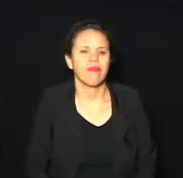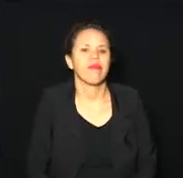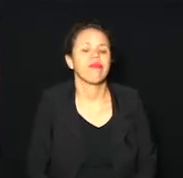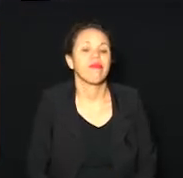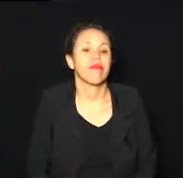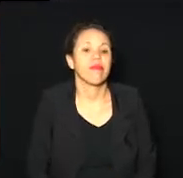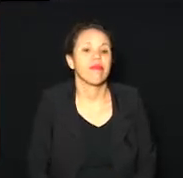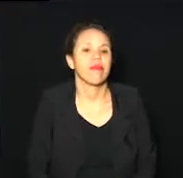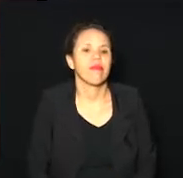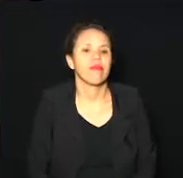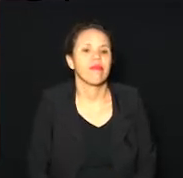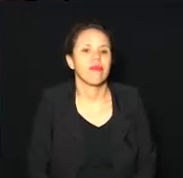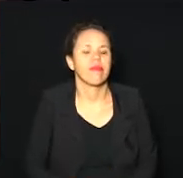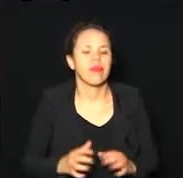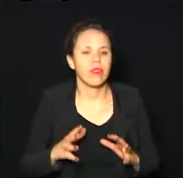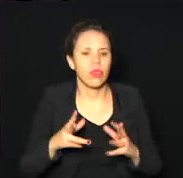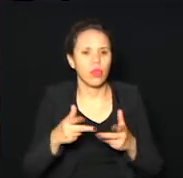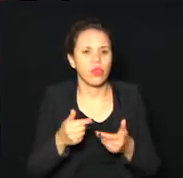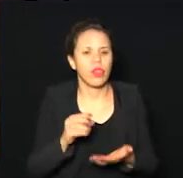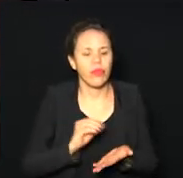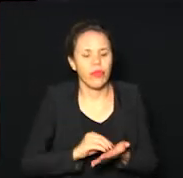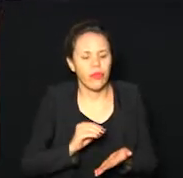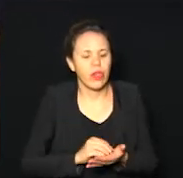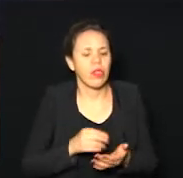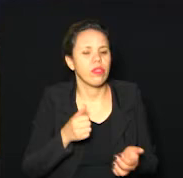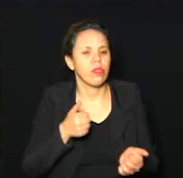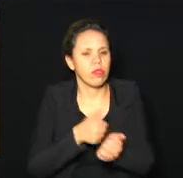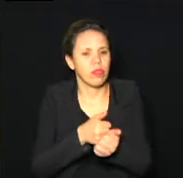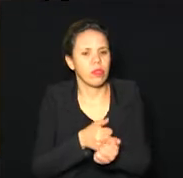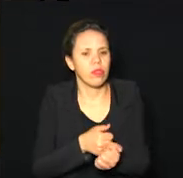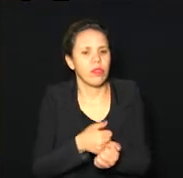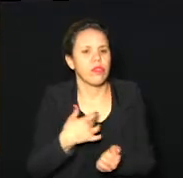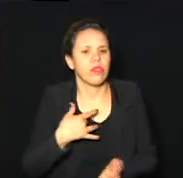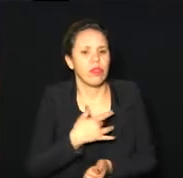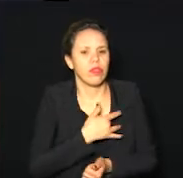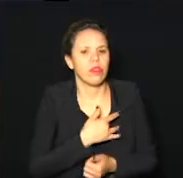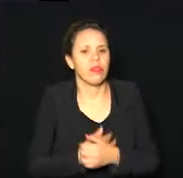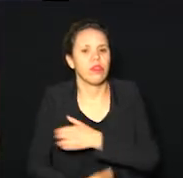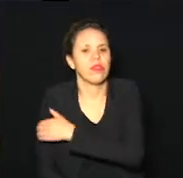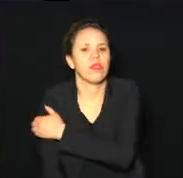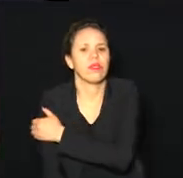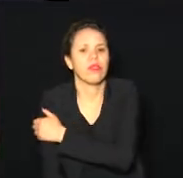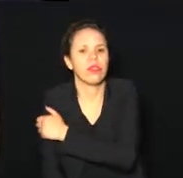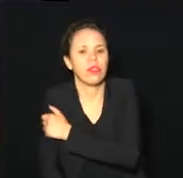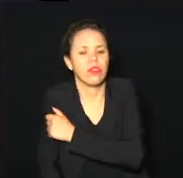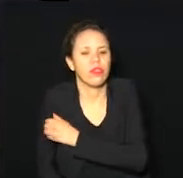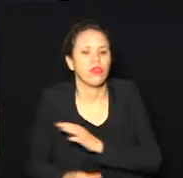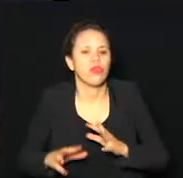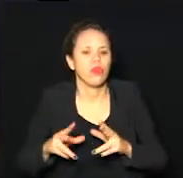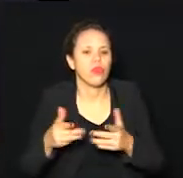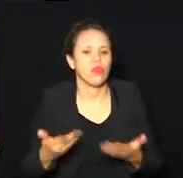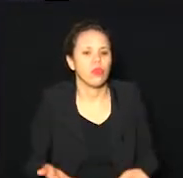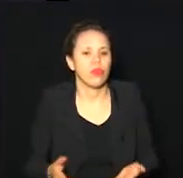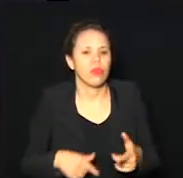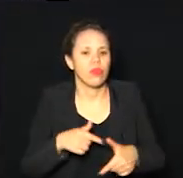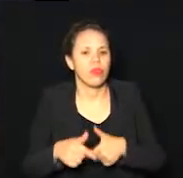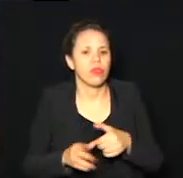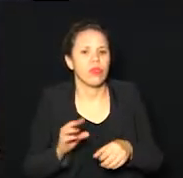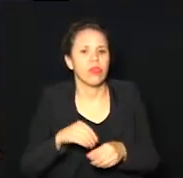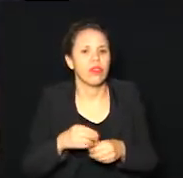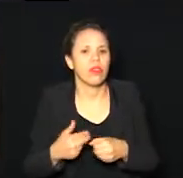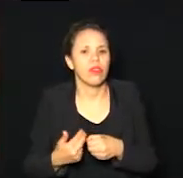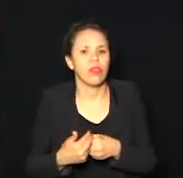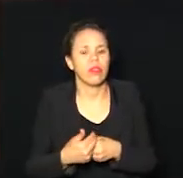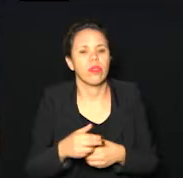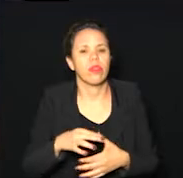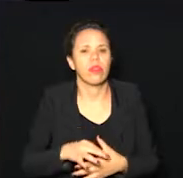e assim, tudo por falta de acompanhamento, por falta da saúde, e tudo isso, atuando na Unicamp, como